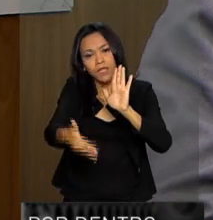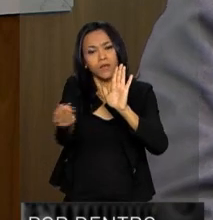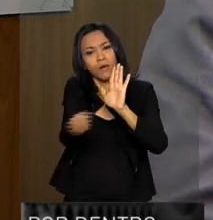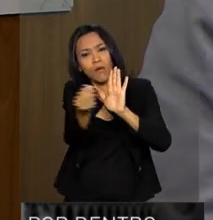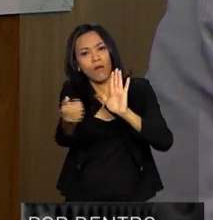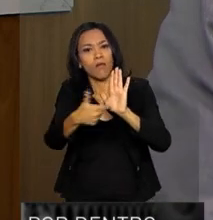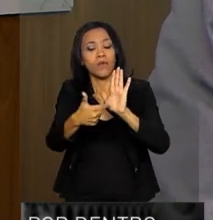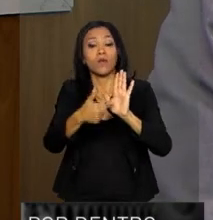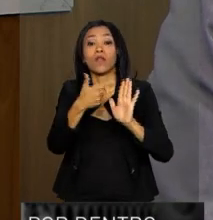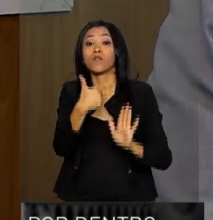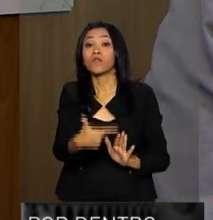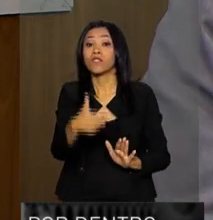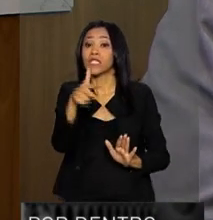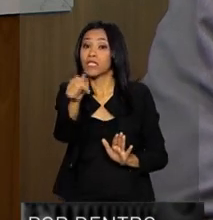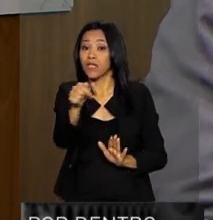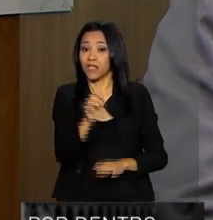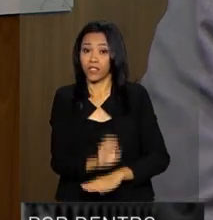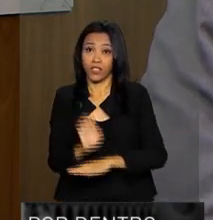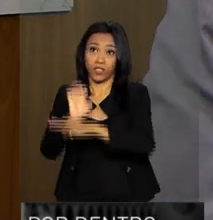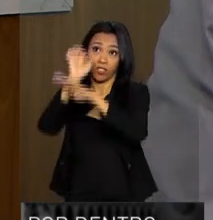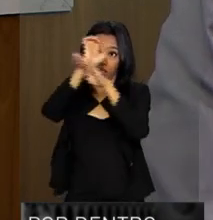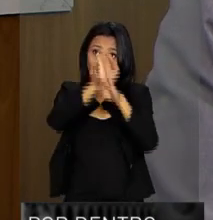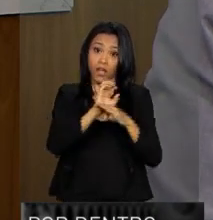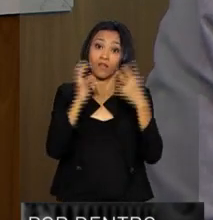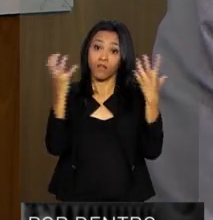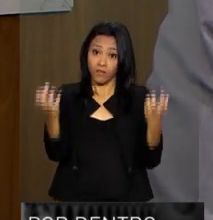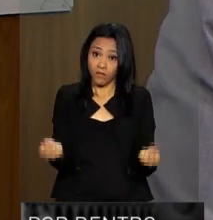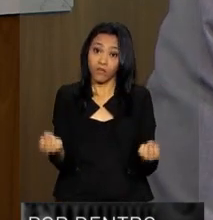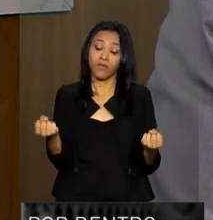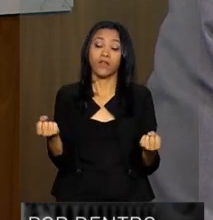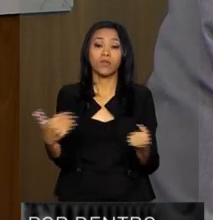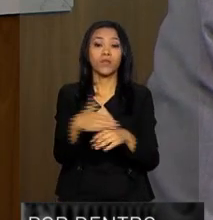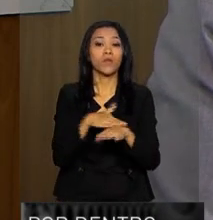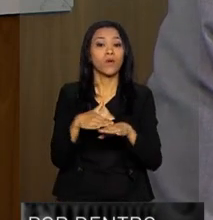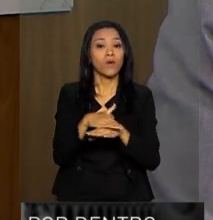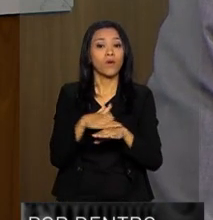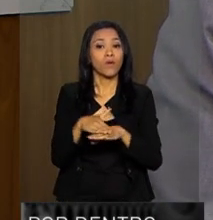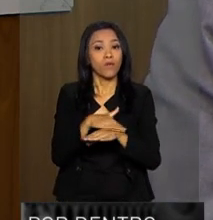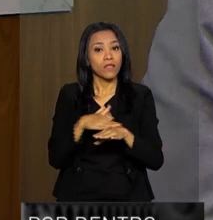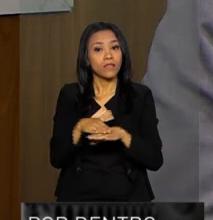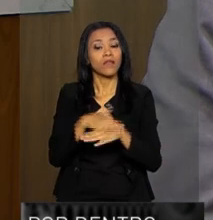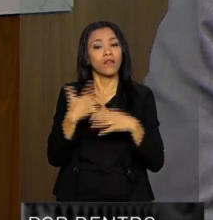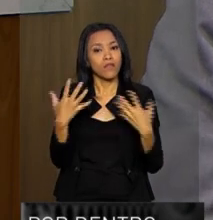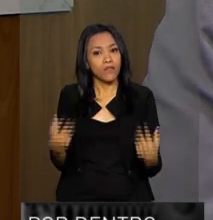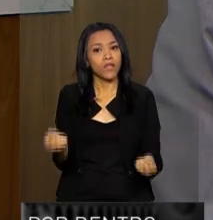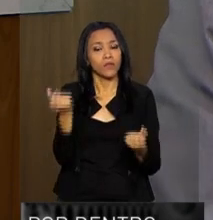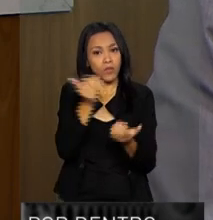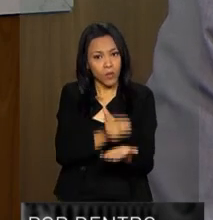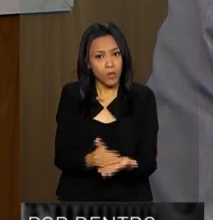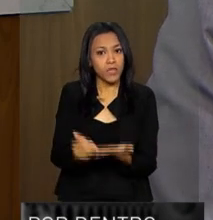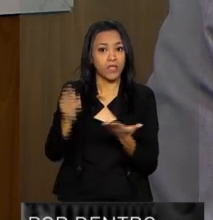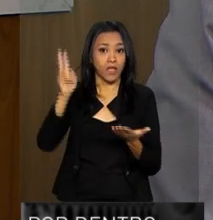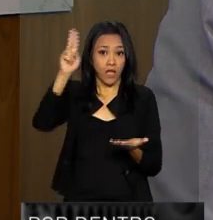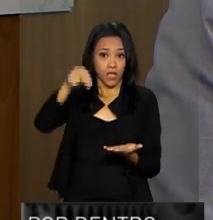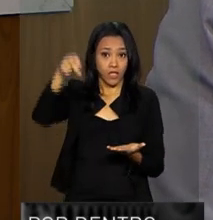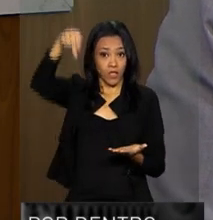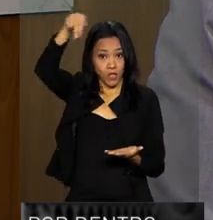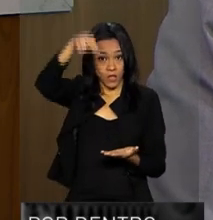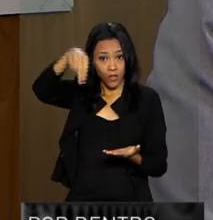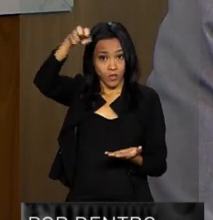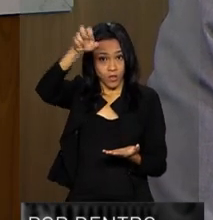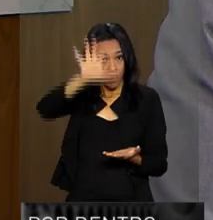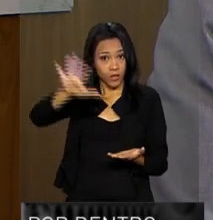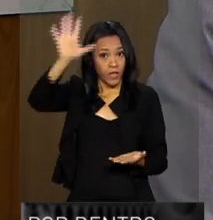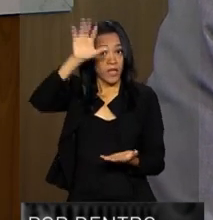estados da federação vamos começar é pela região nordeste vamos começar pelo estado do ceará é